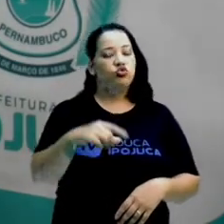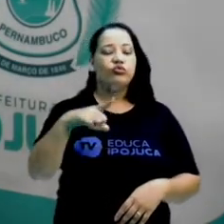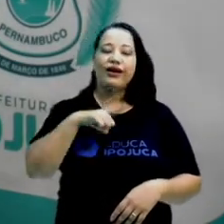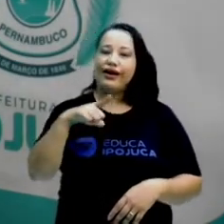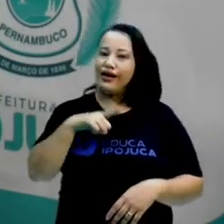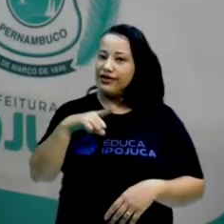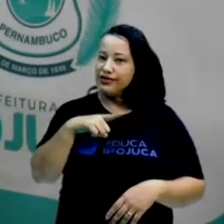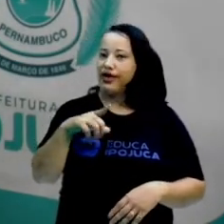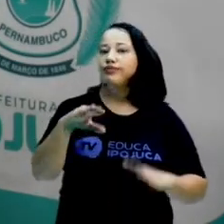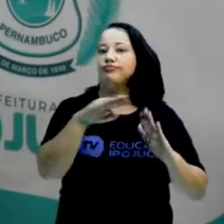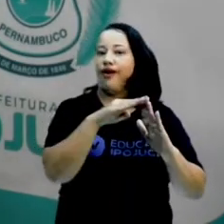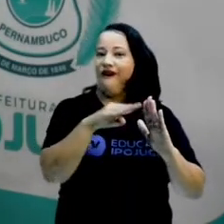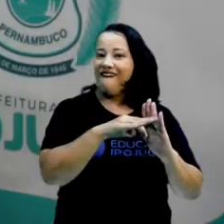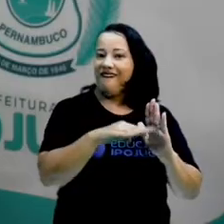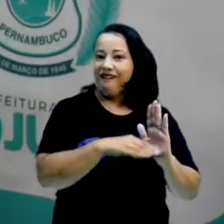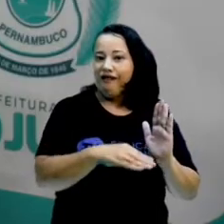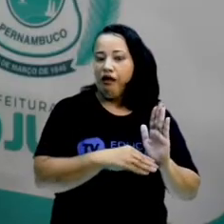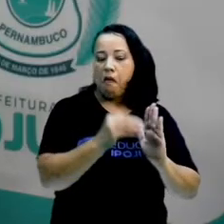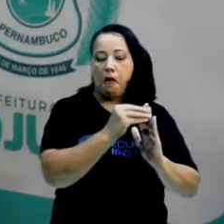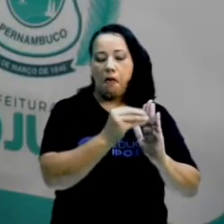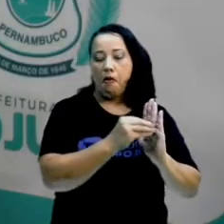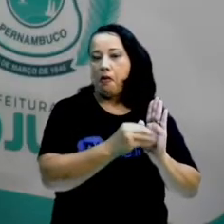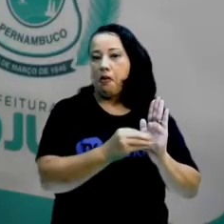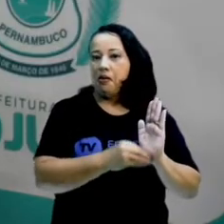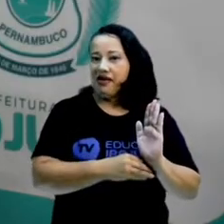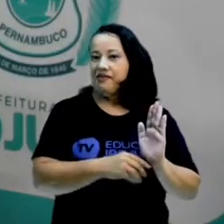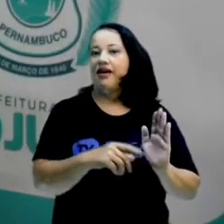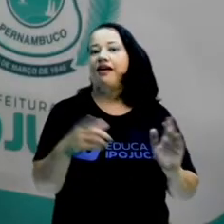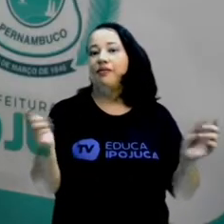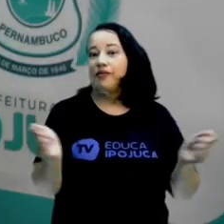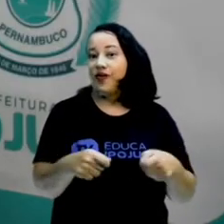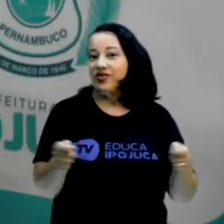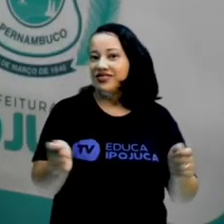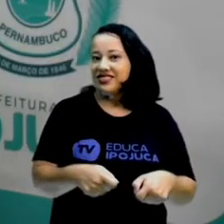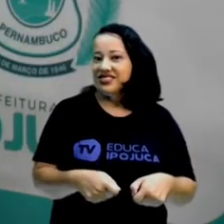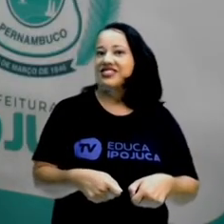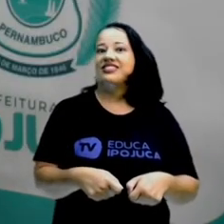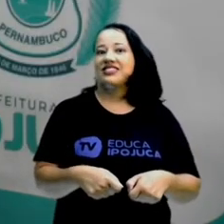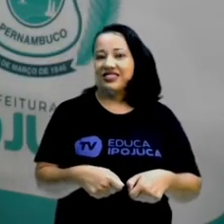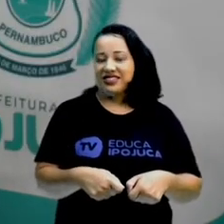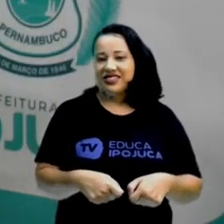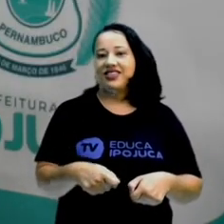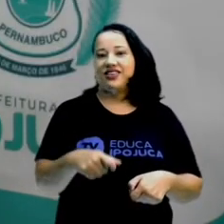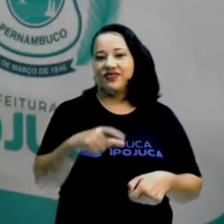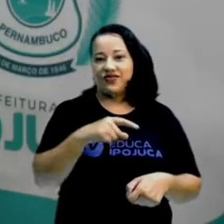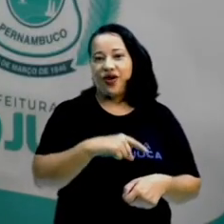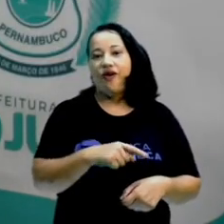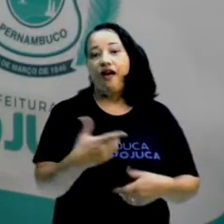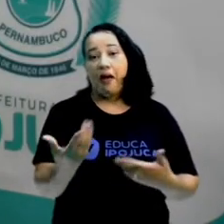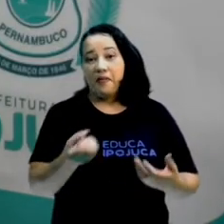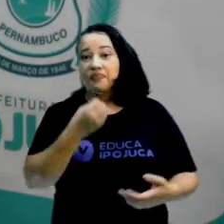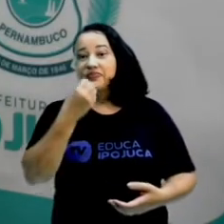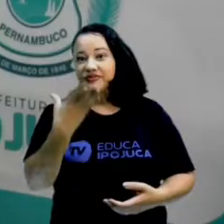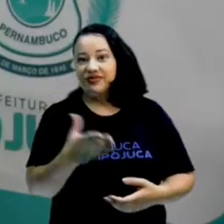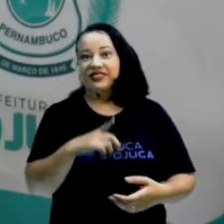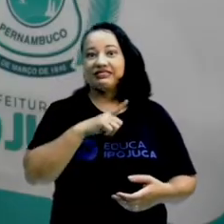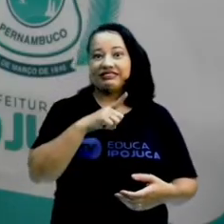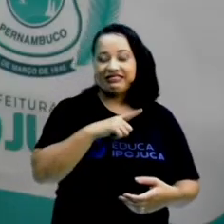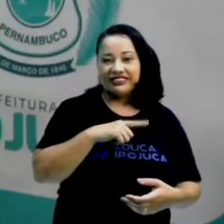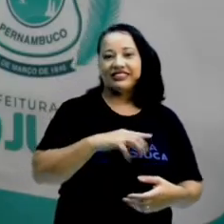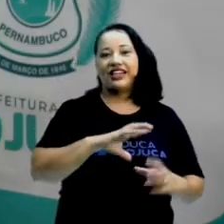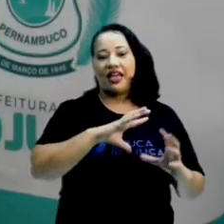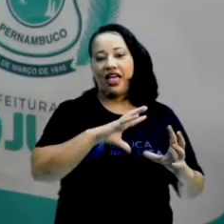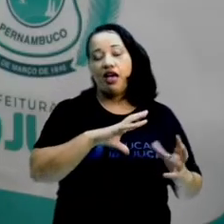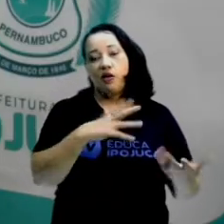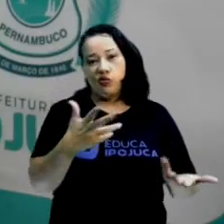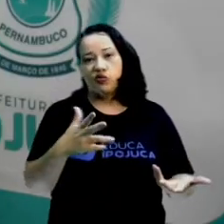todos esses programas que possibilitassem essa questão de sustentabilidade.